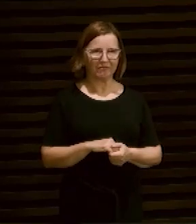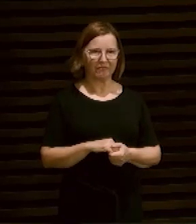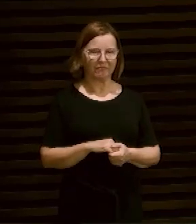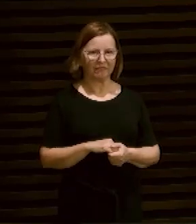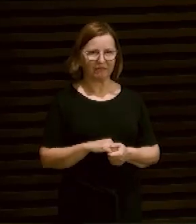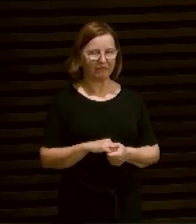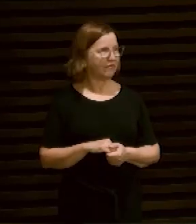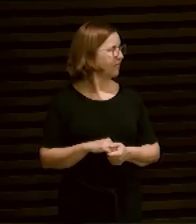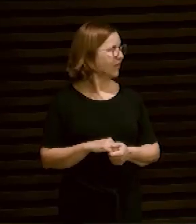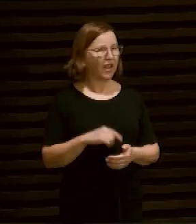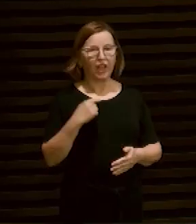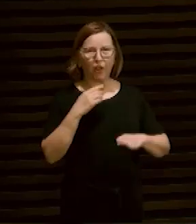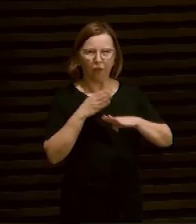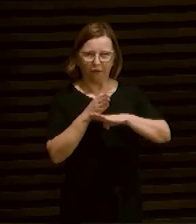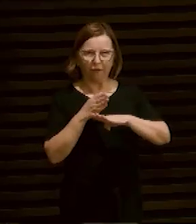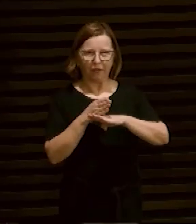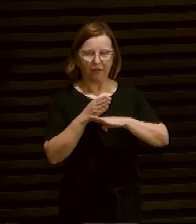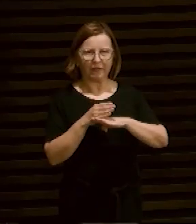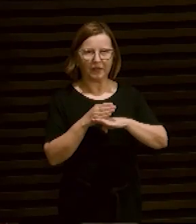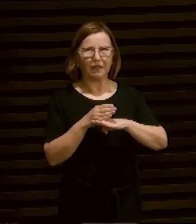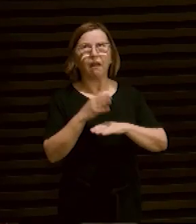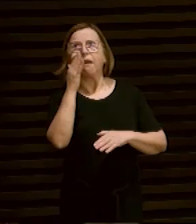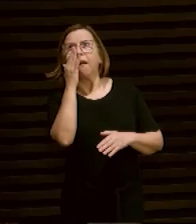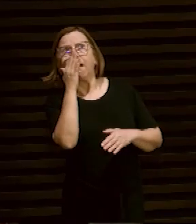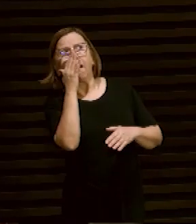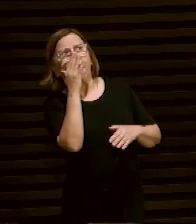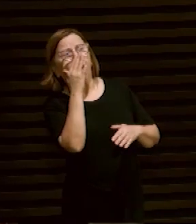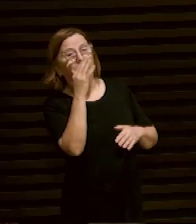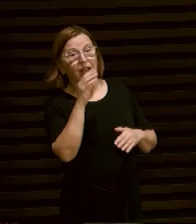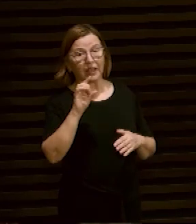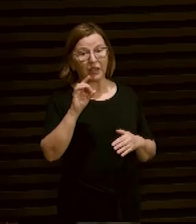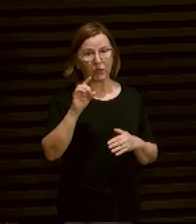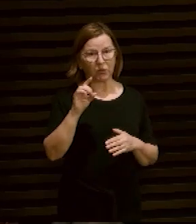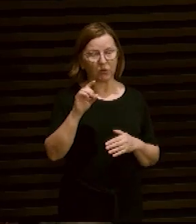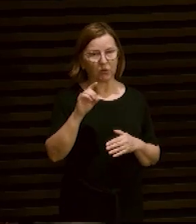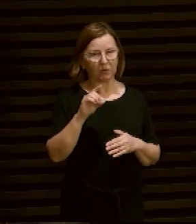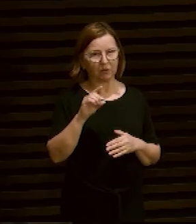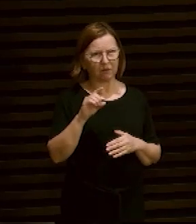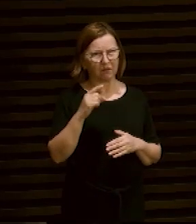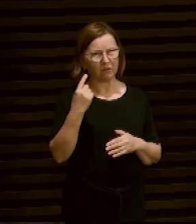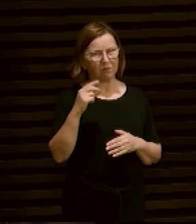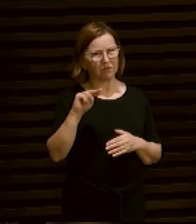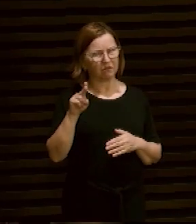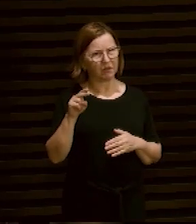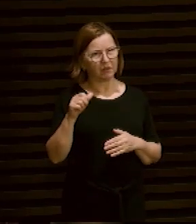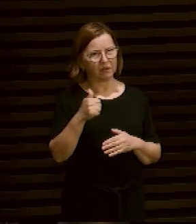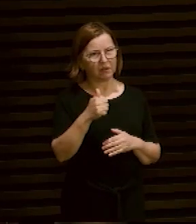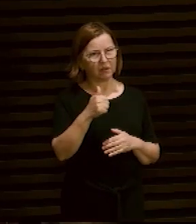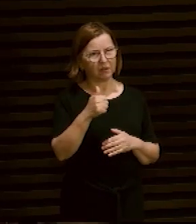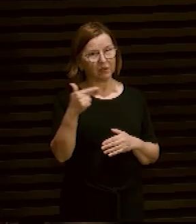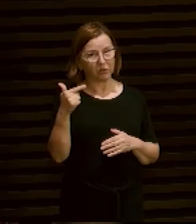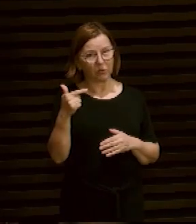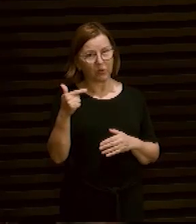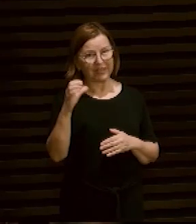Eu fui visitar lá, fiquei admirado, porque só uma diferença de 12 centímetros